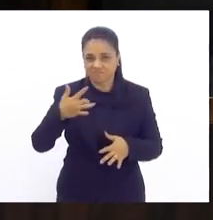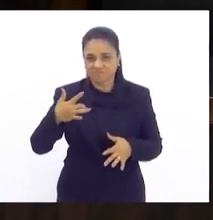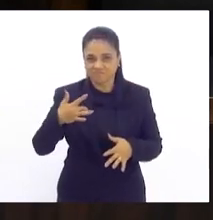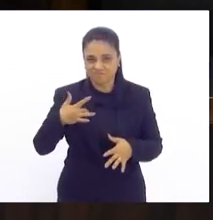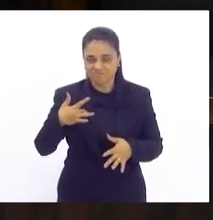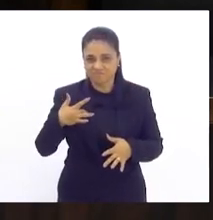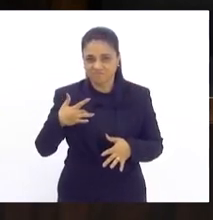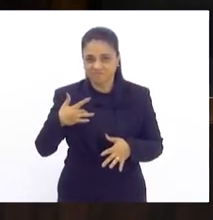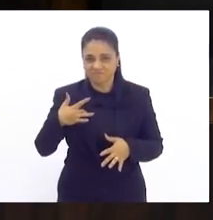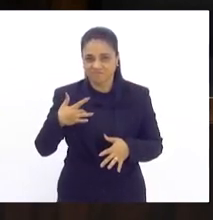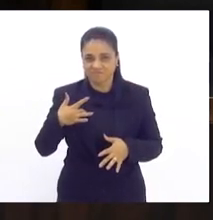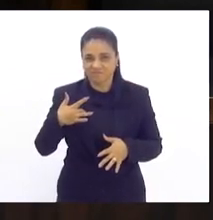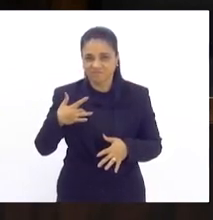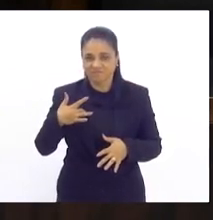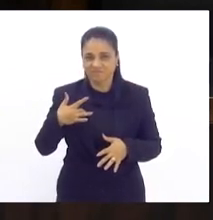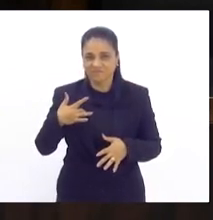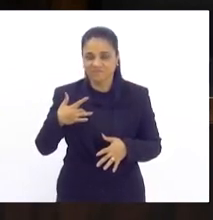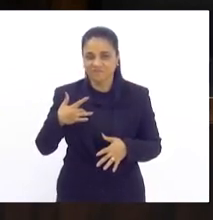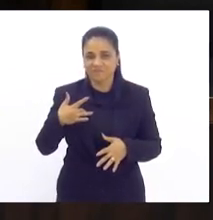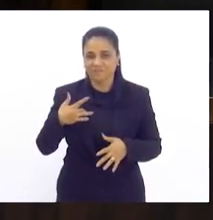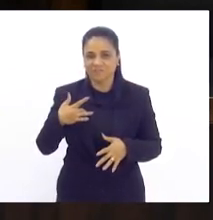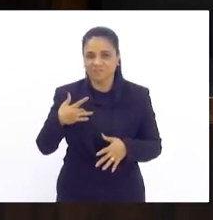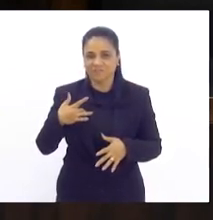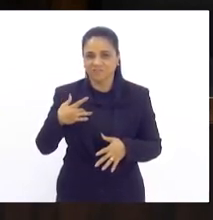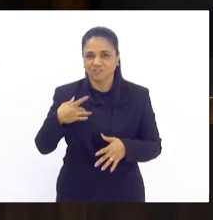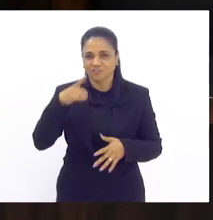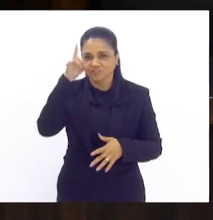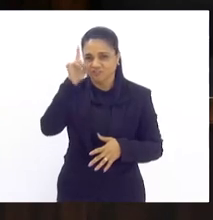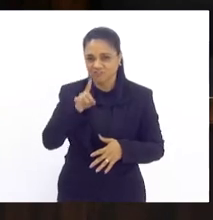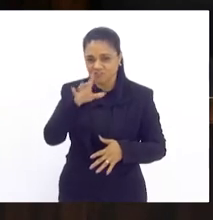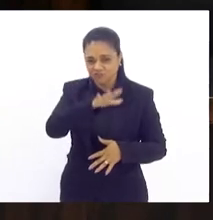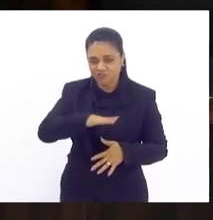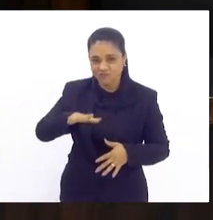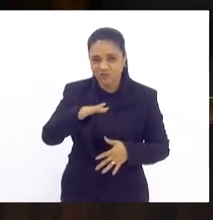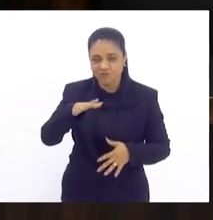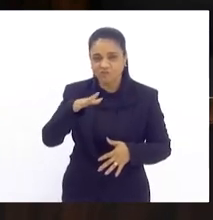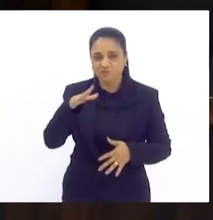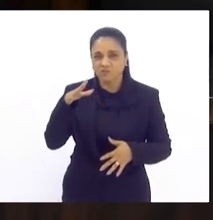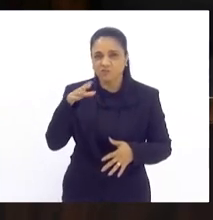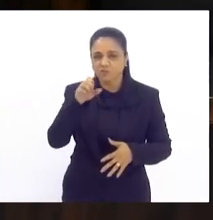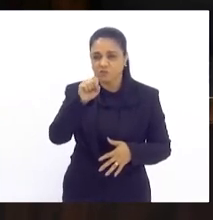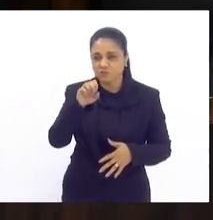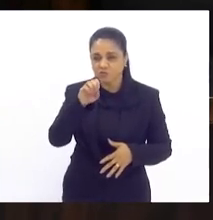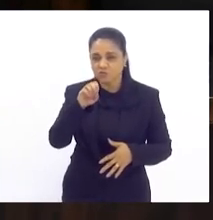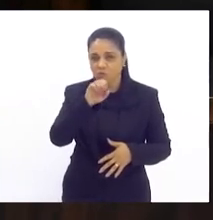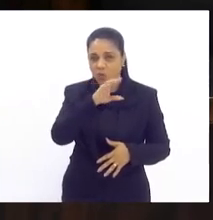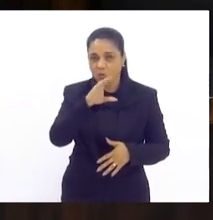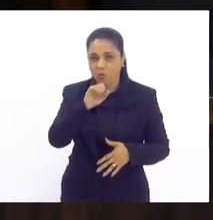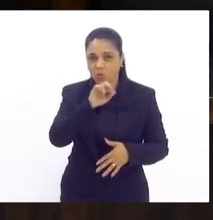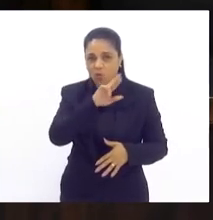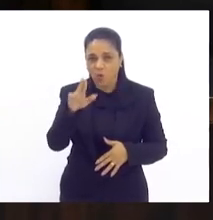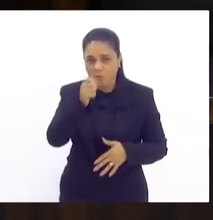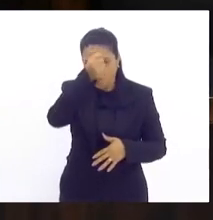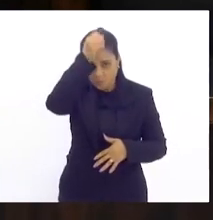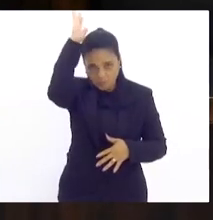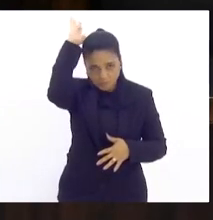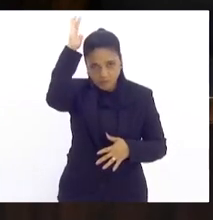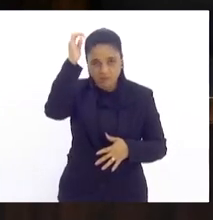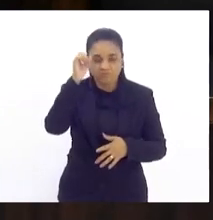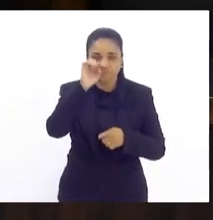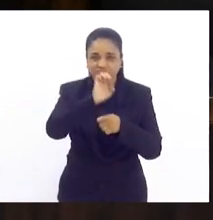lotados no Diretório Geral de Socorro de Emergência do Corpo de Bombeiros do Estado do Rio de